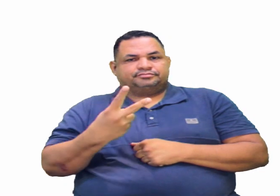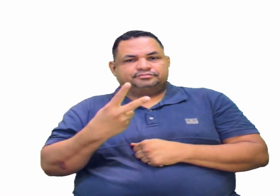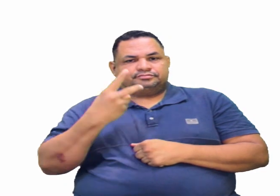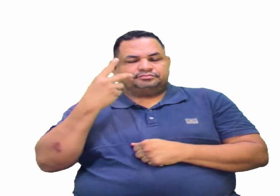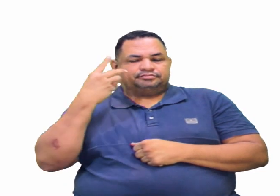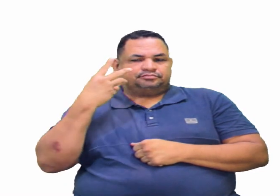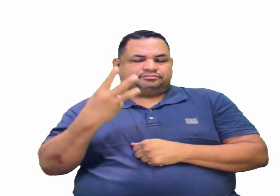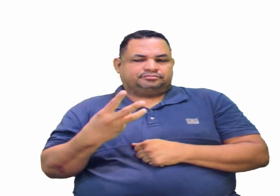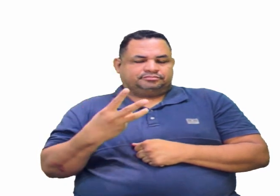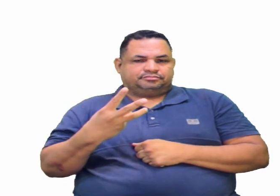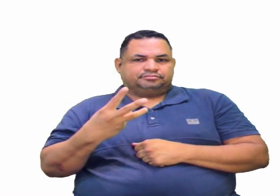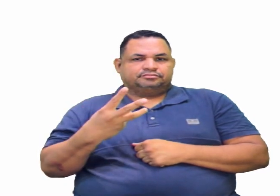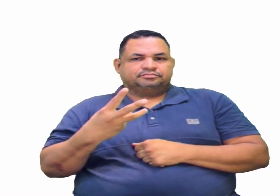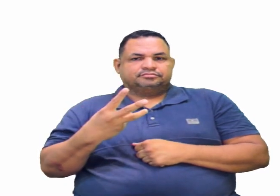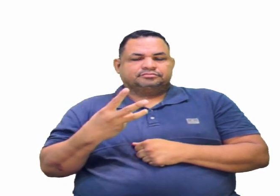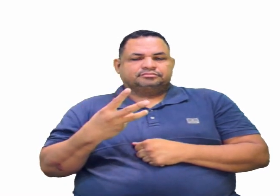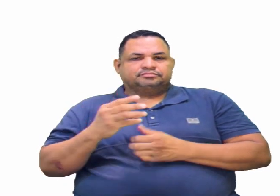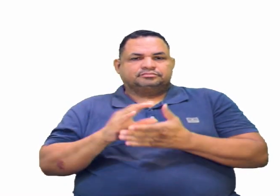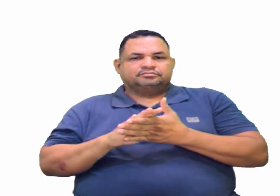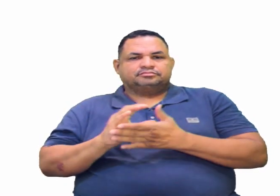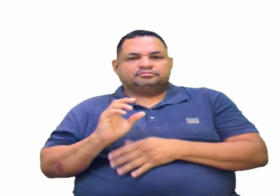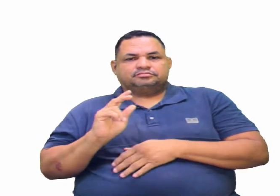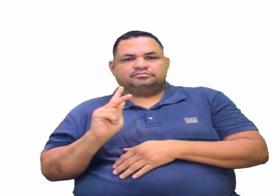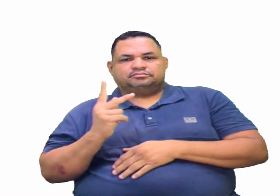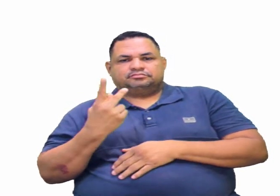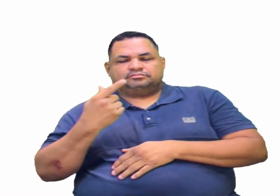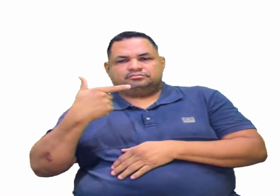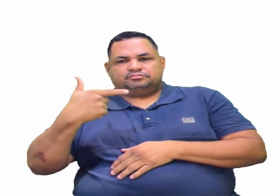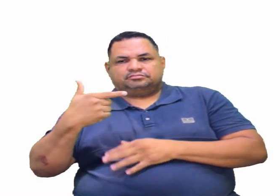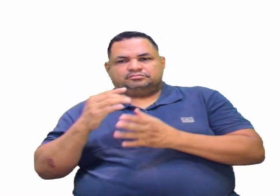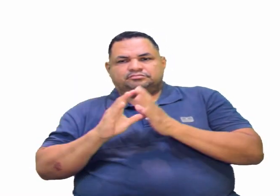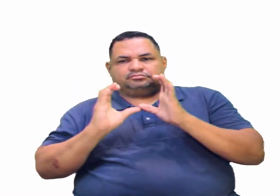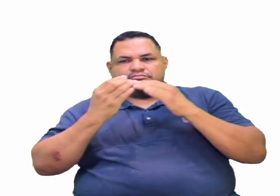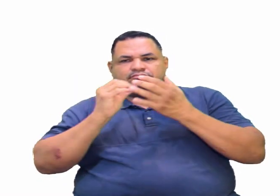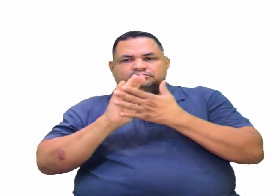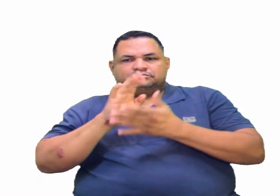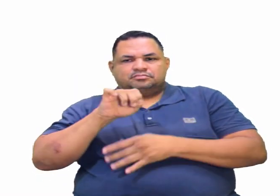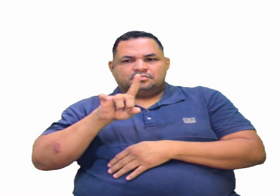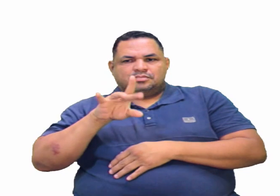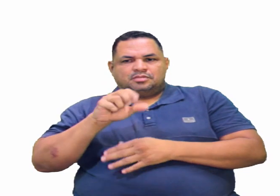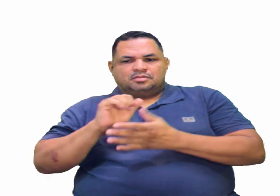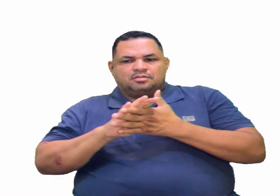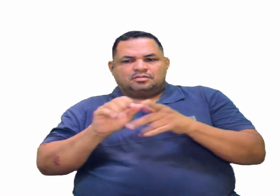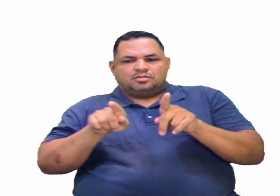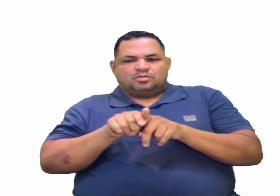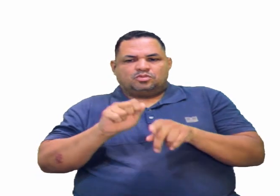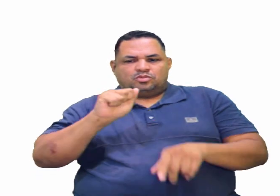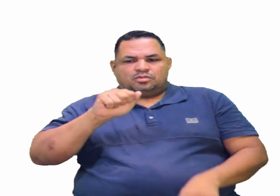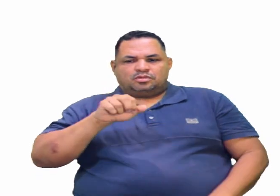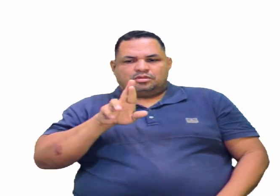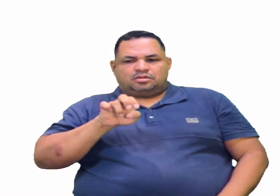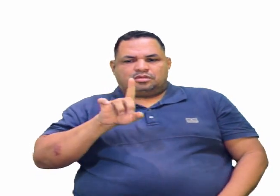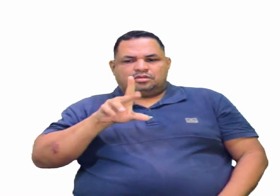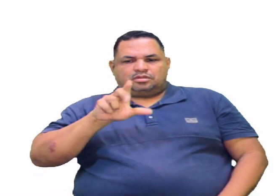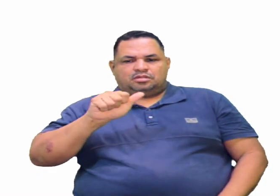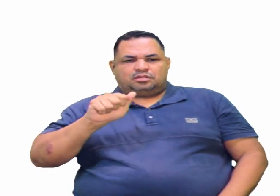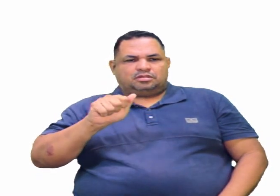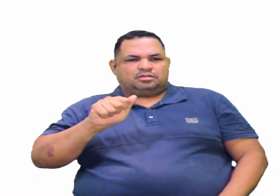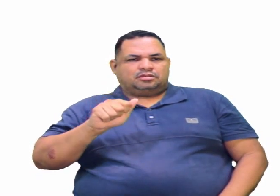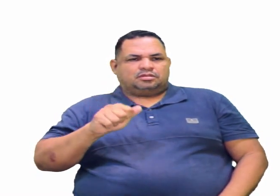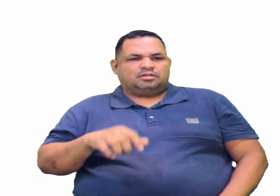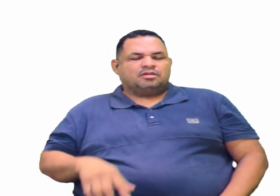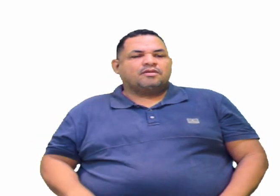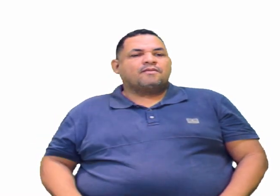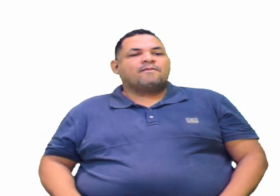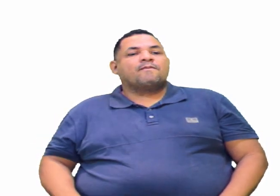1, 2 ou 3 hidrogênios por grupos alquila ou arila.